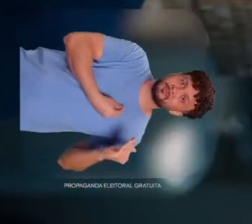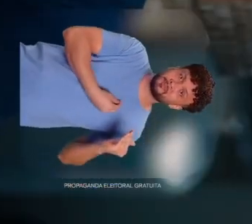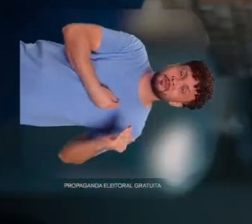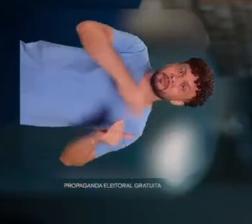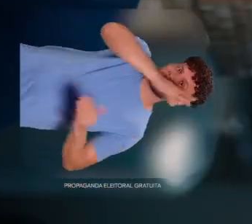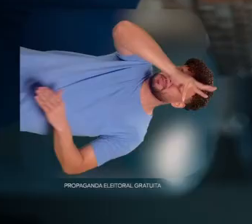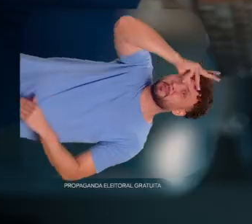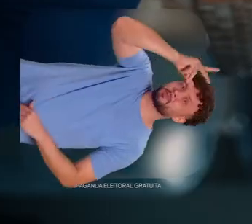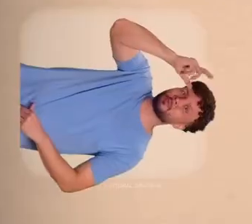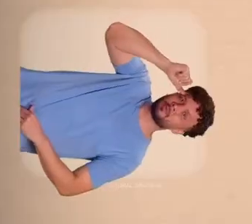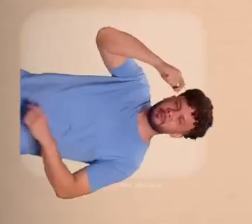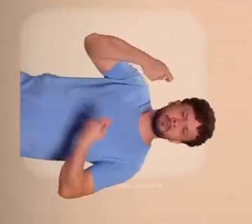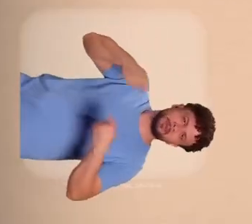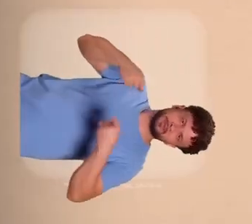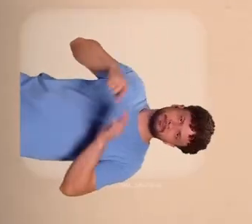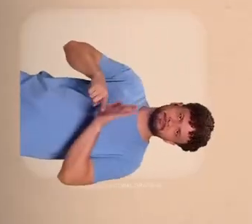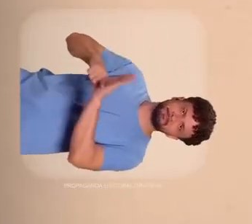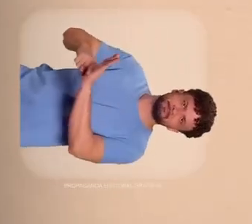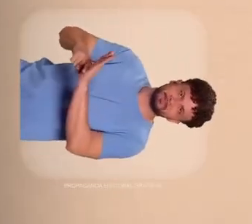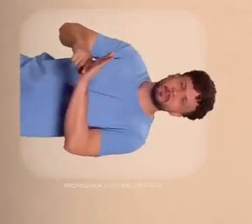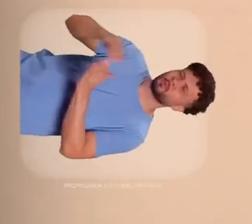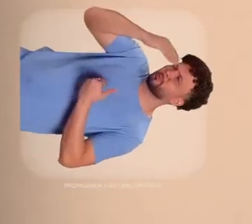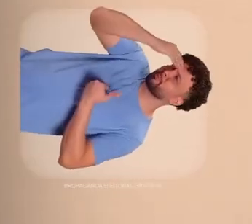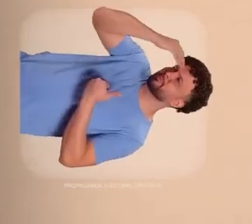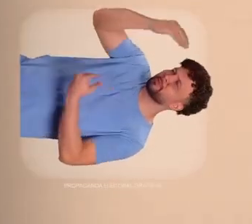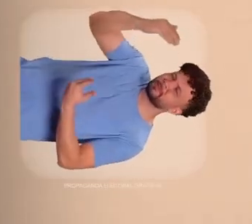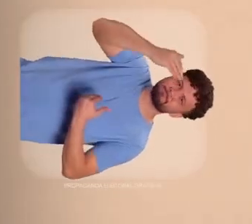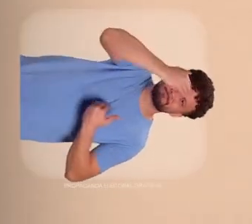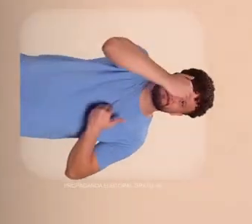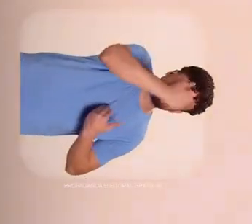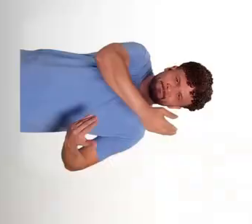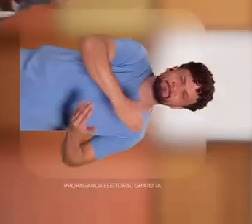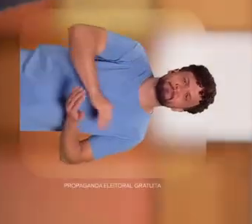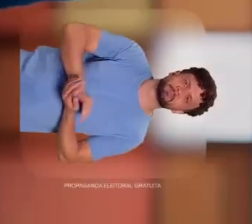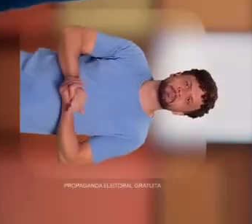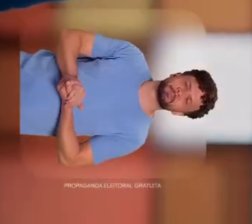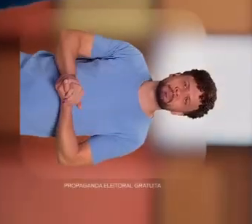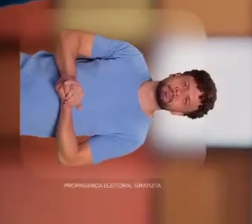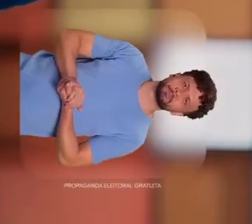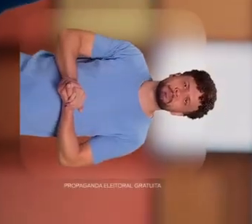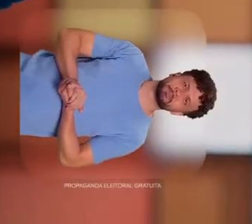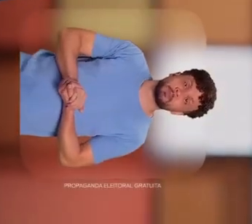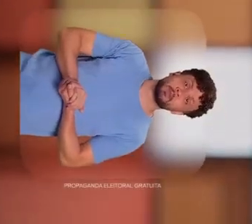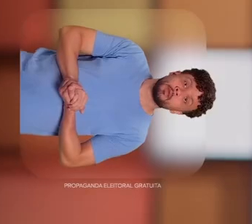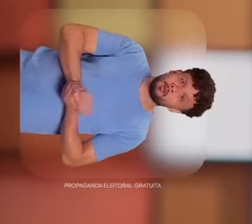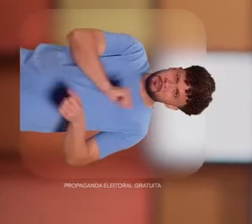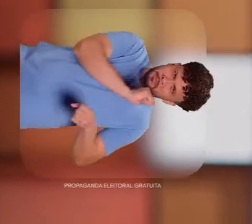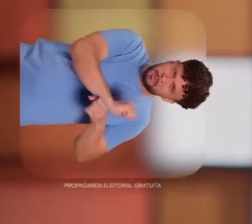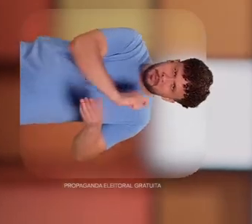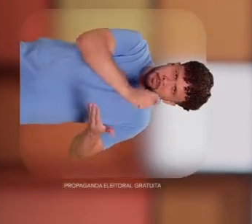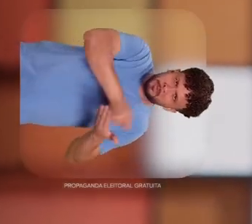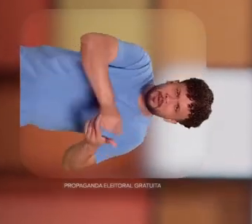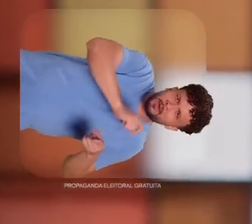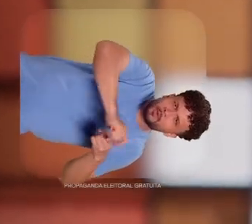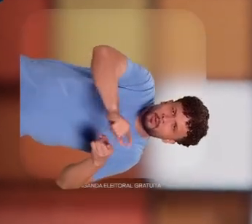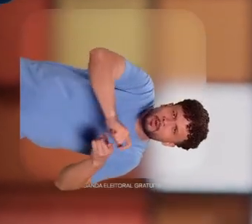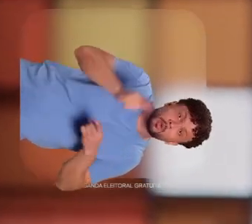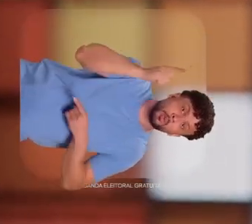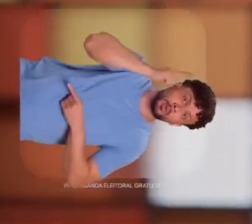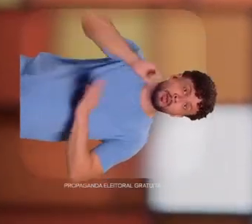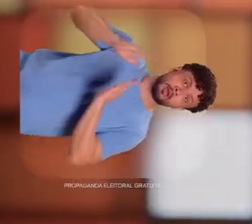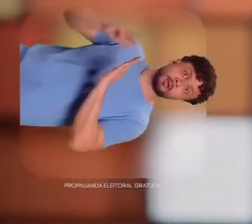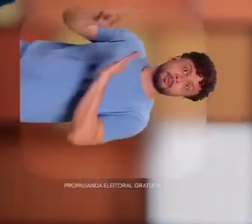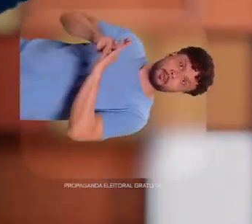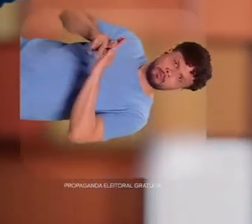Manauara, tem que contemplar. Obrigada, Adriana. Obrigada, você. Sair do aluguel e conquistar a casa própria é um